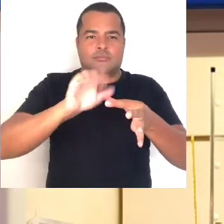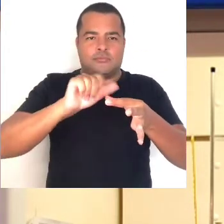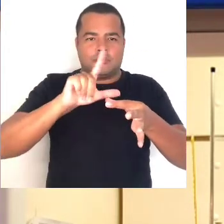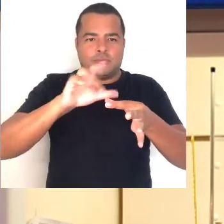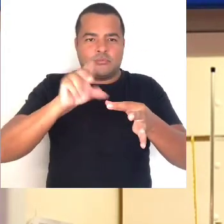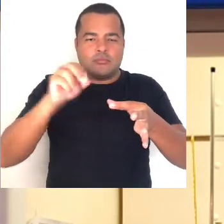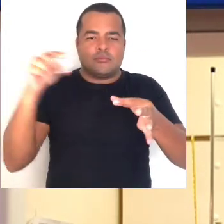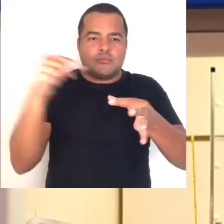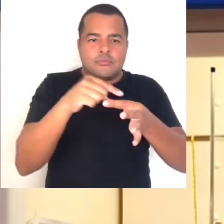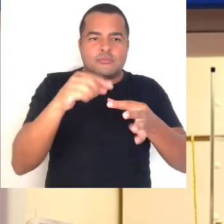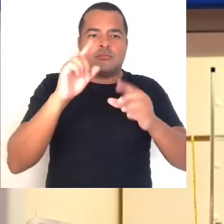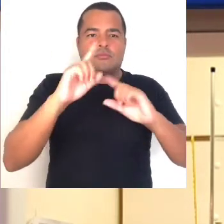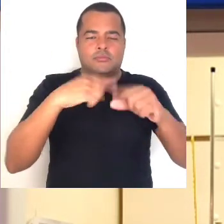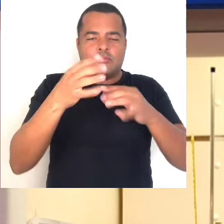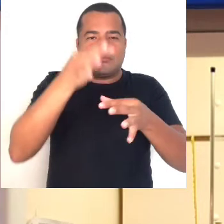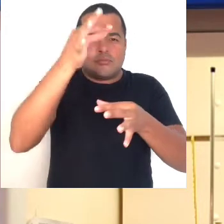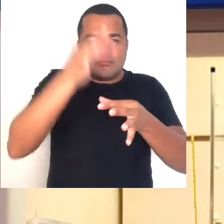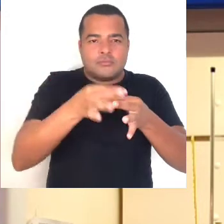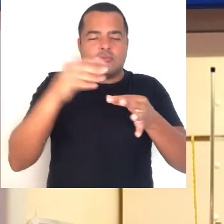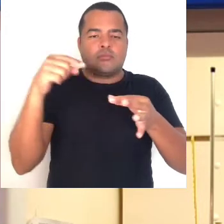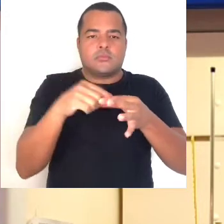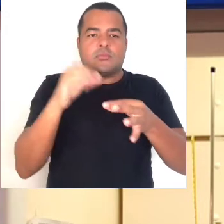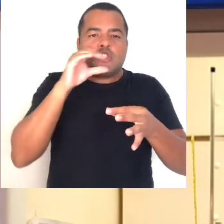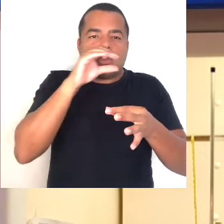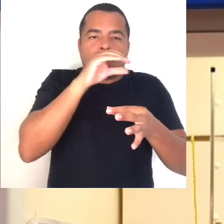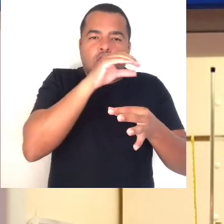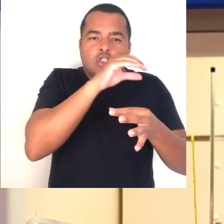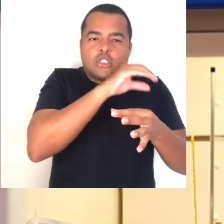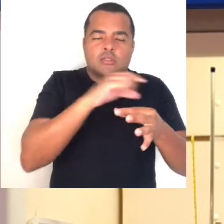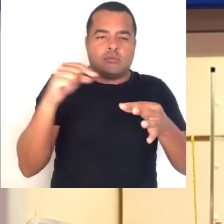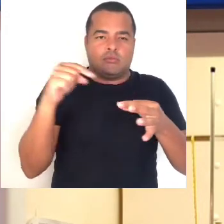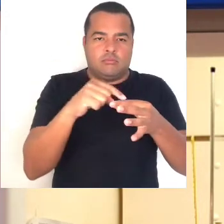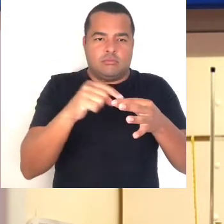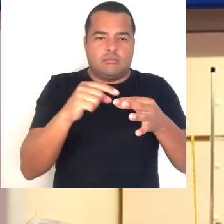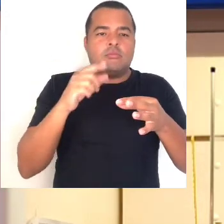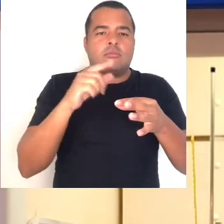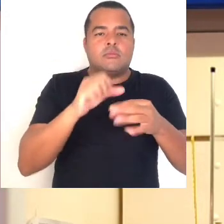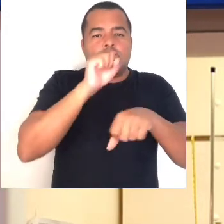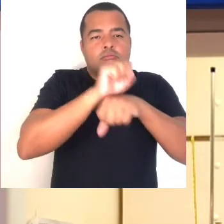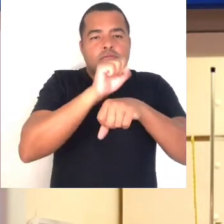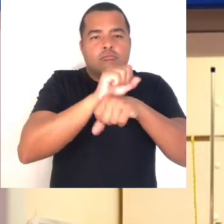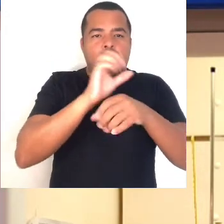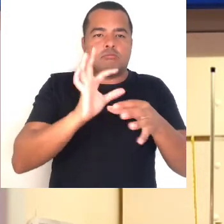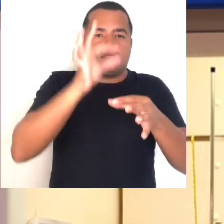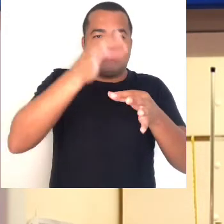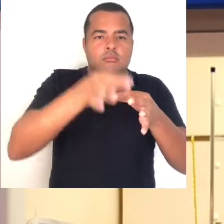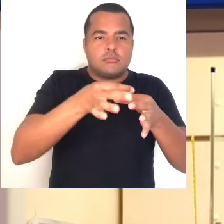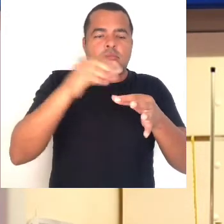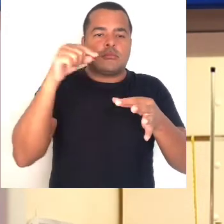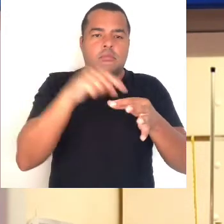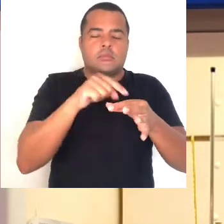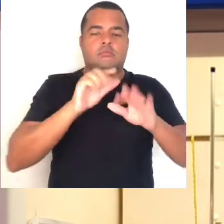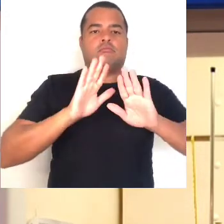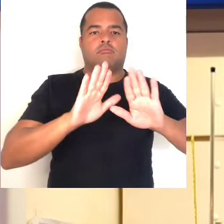ele está aqui nesse balão, certo? Então, conectei aqui a manta aquecedora,